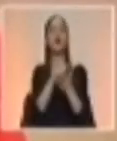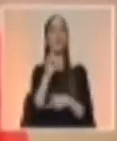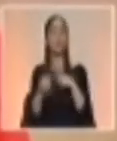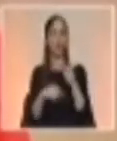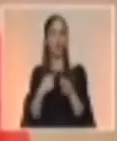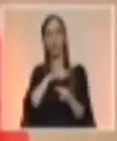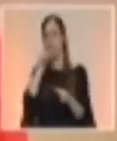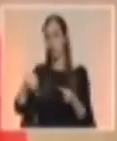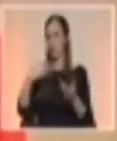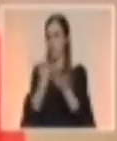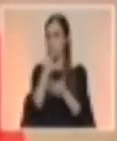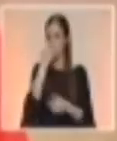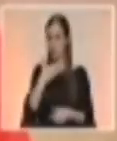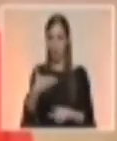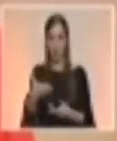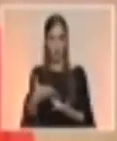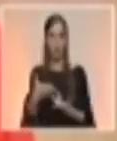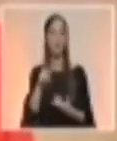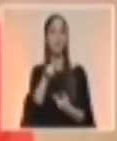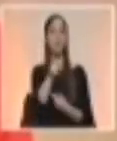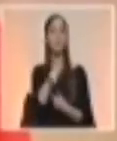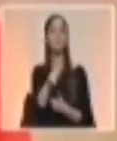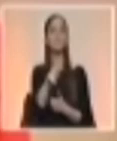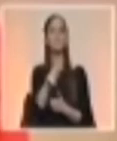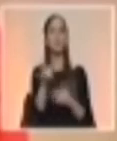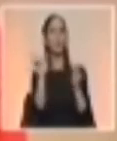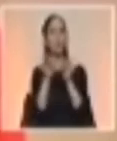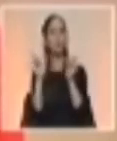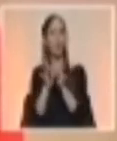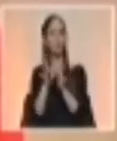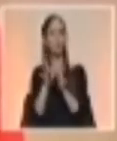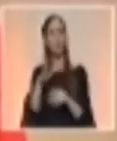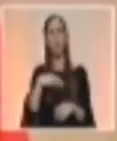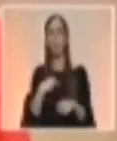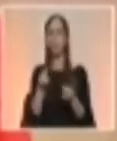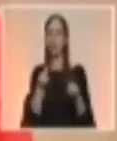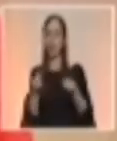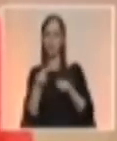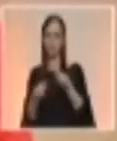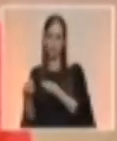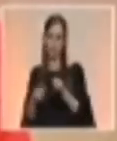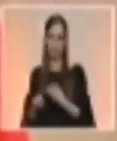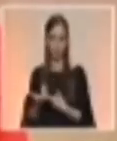lhes proporcionar uma semana em que eles vão ter contacto com o mundo dos negócios.